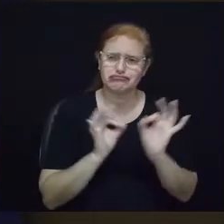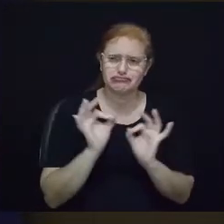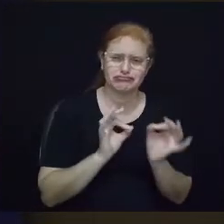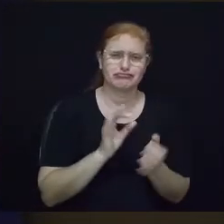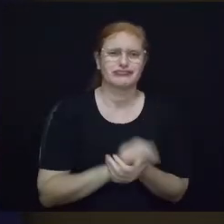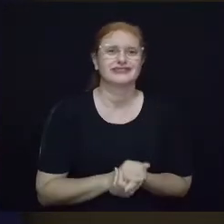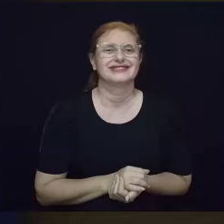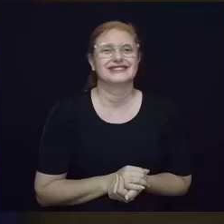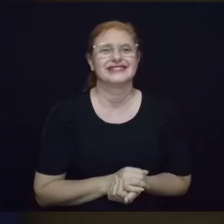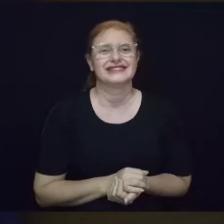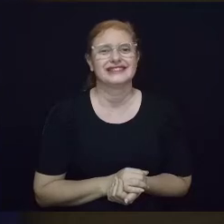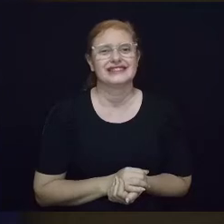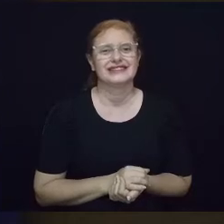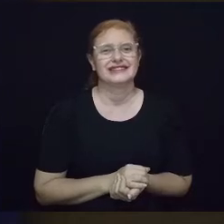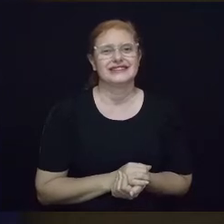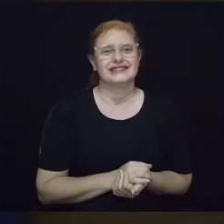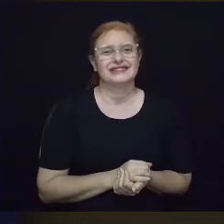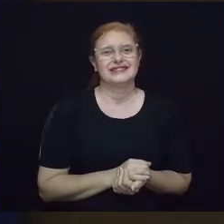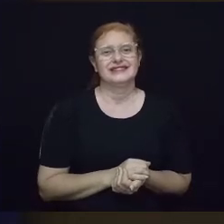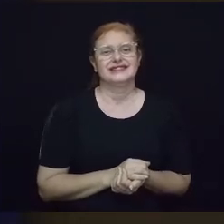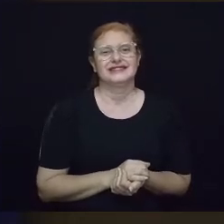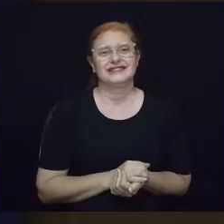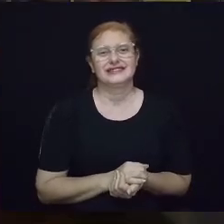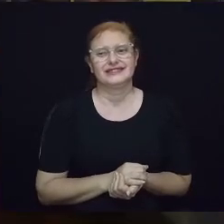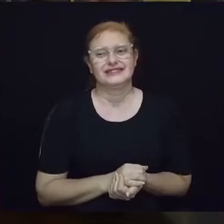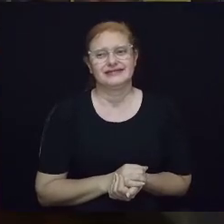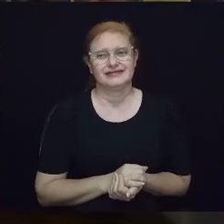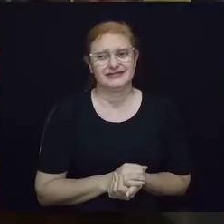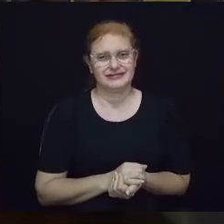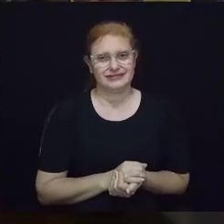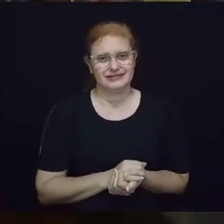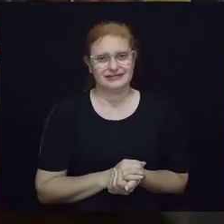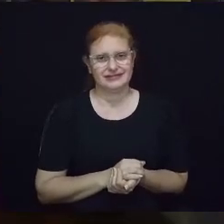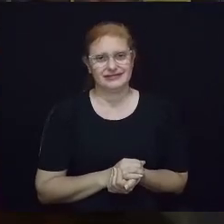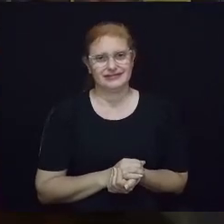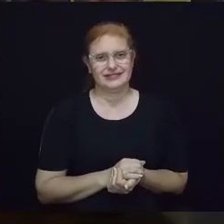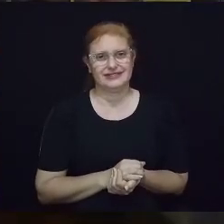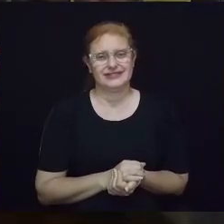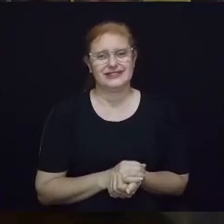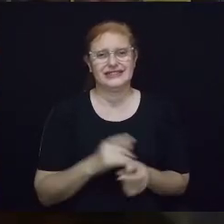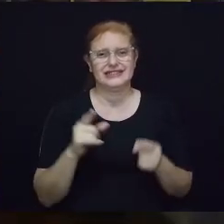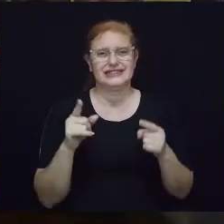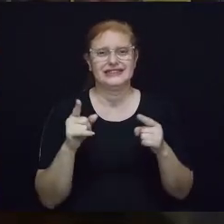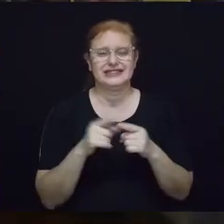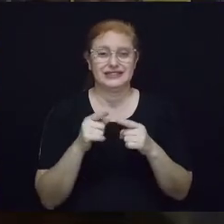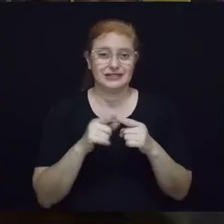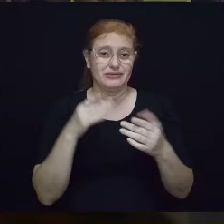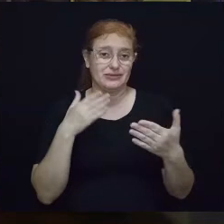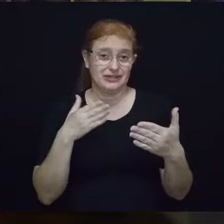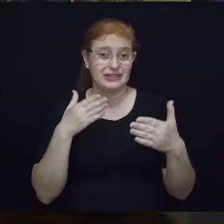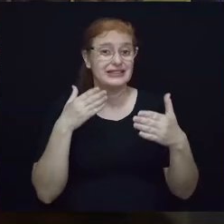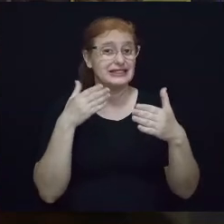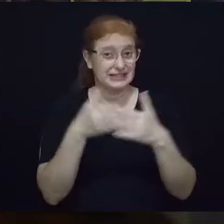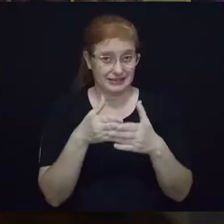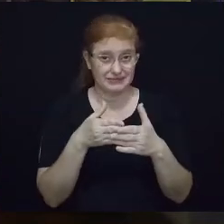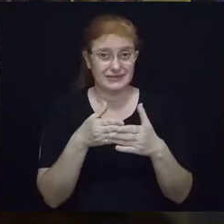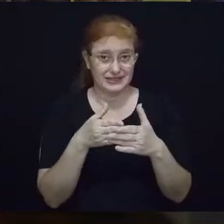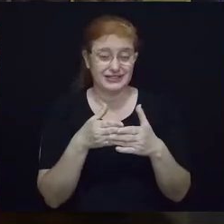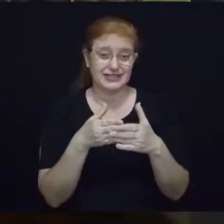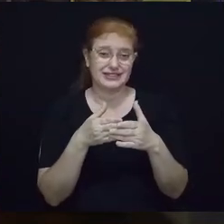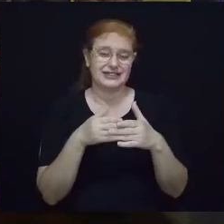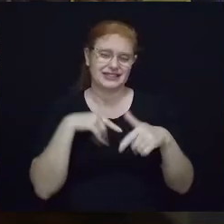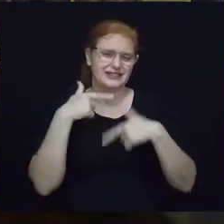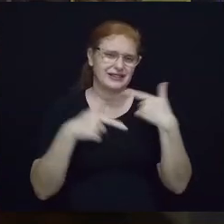tamanho da bancada e o tamanho do teu saco. O saco no sentido de teu limite. Tu percebe isso já